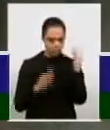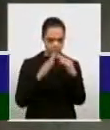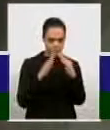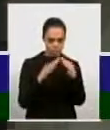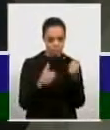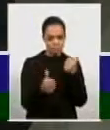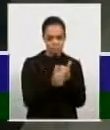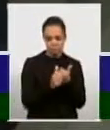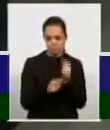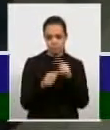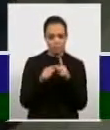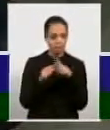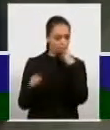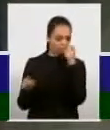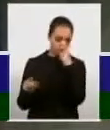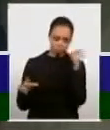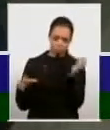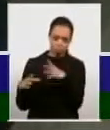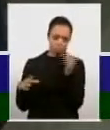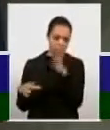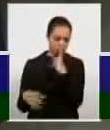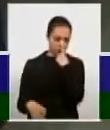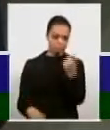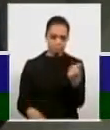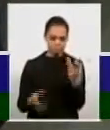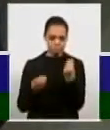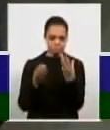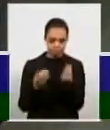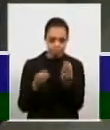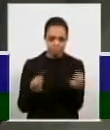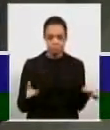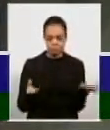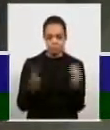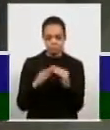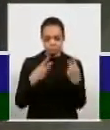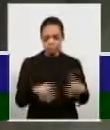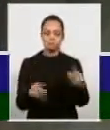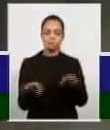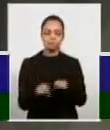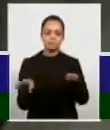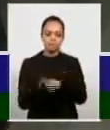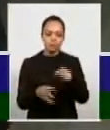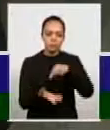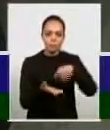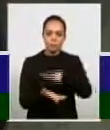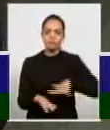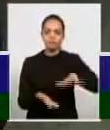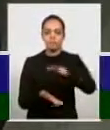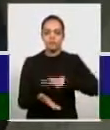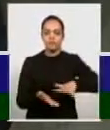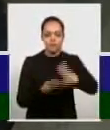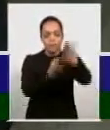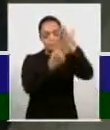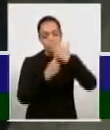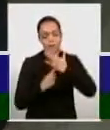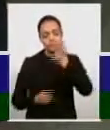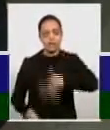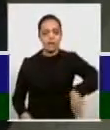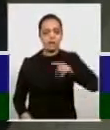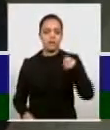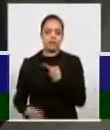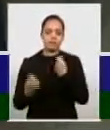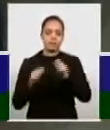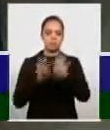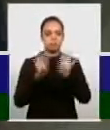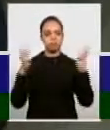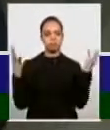que não aguentam mais aquele lixo que, que é cheiro, que é mau cheiro que vai para cima da casa deles e também o meio ambiente que vai preservar aquela, nós temos que cercar aquilo